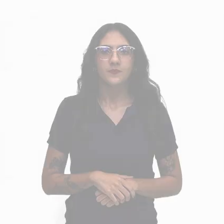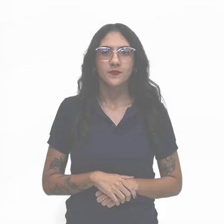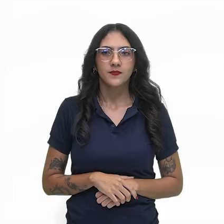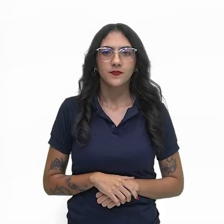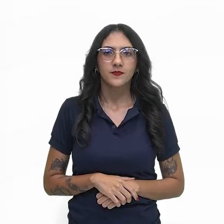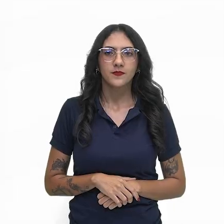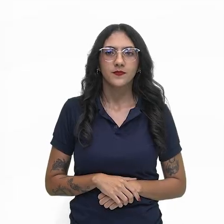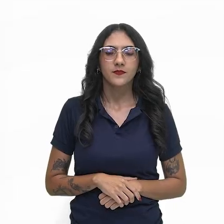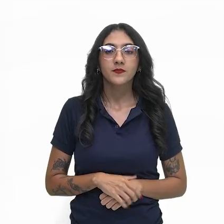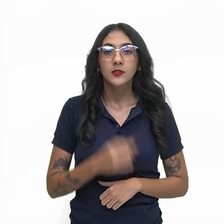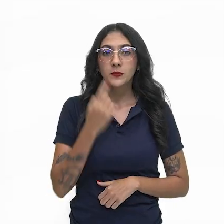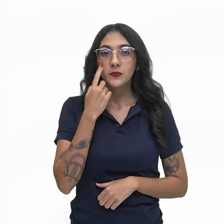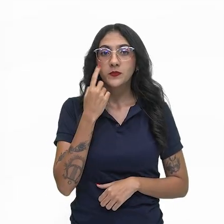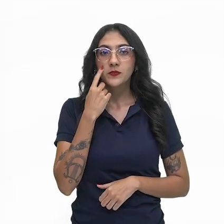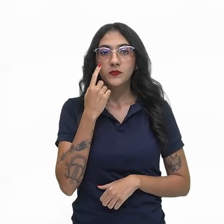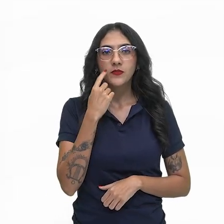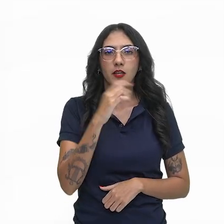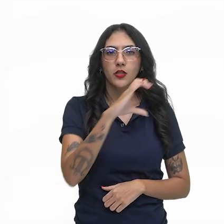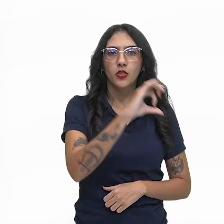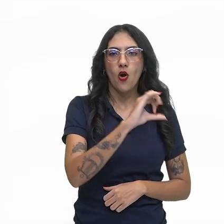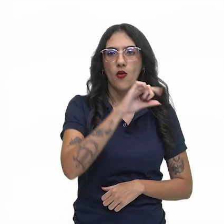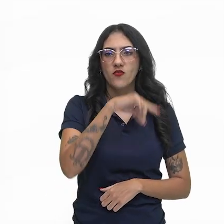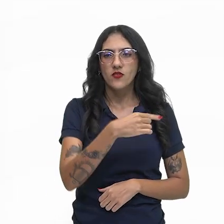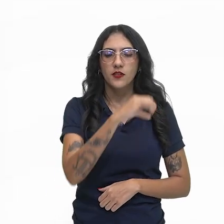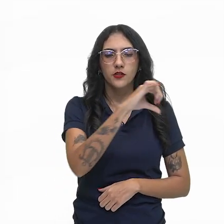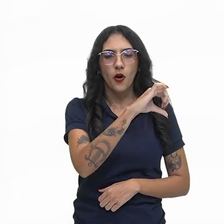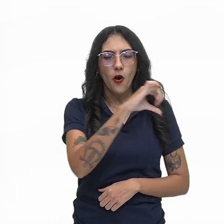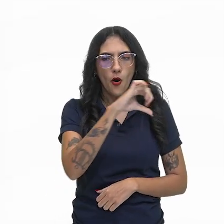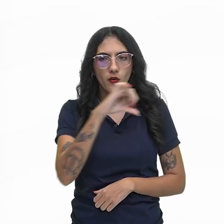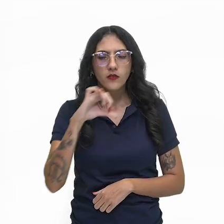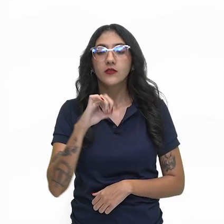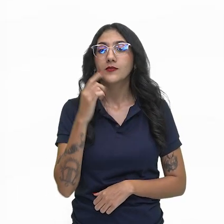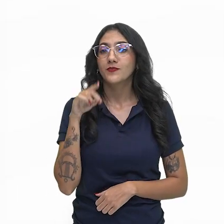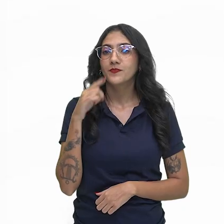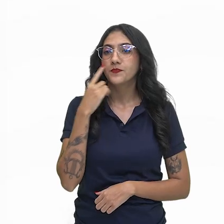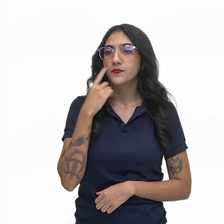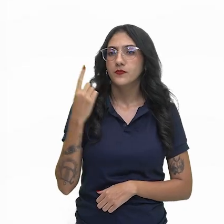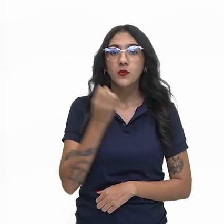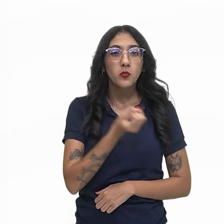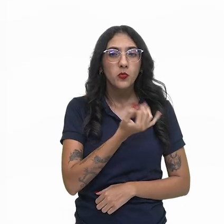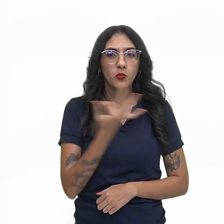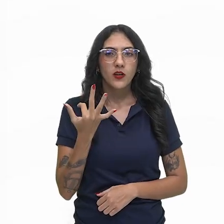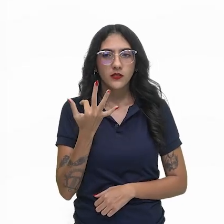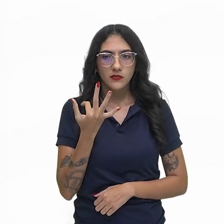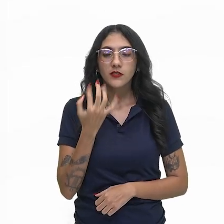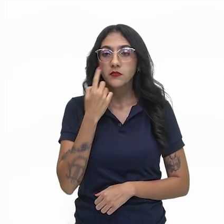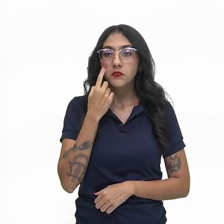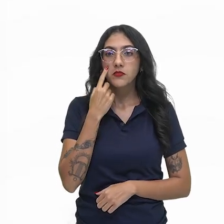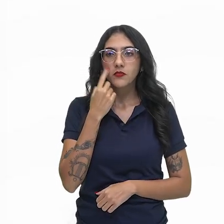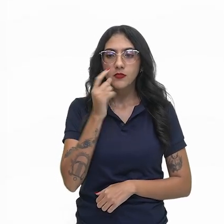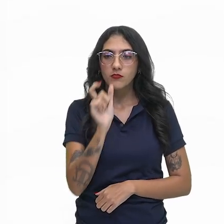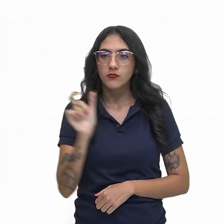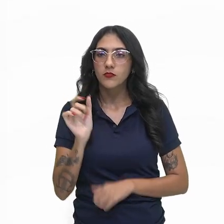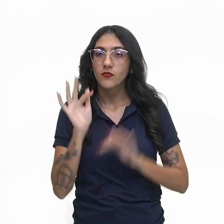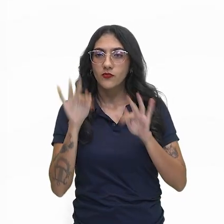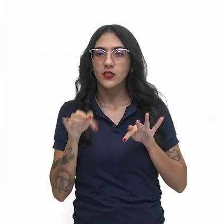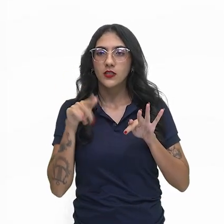9,9999 tem 1, 2, 3, 4, 5, 6 noves e no final o 8.